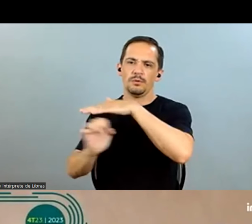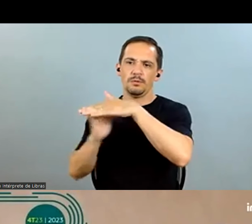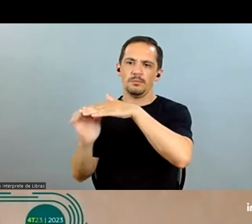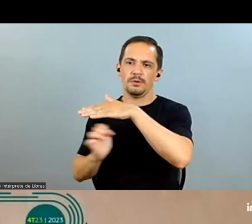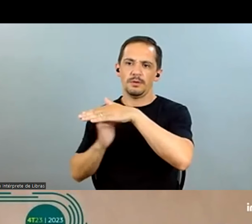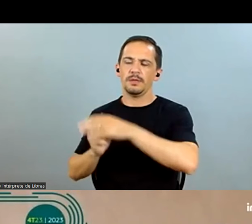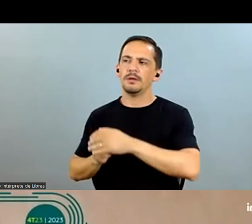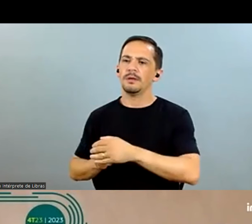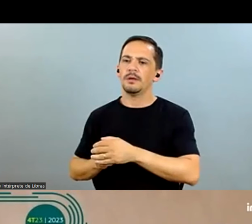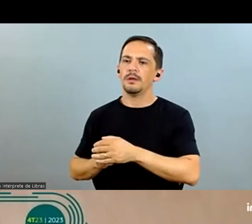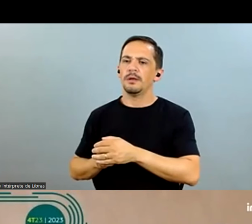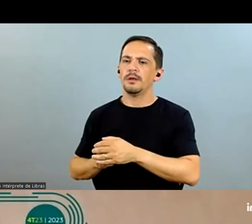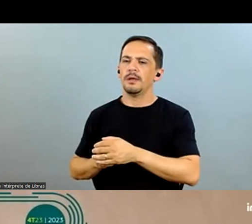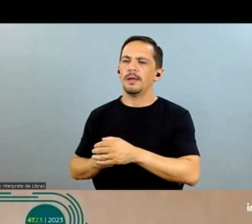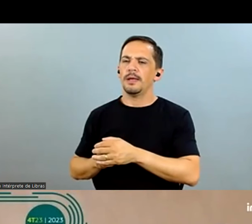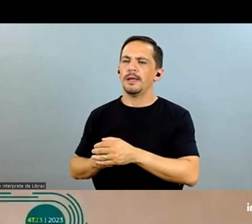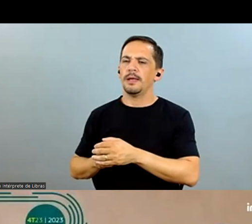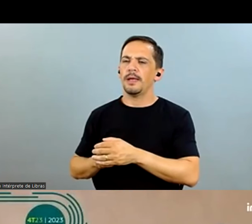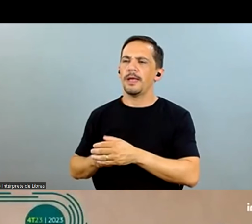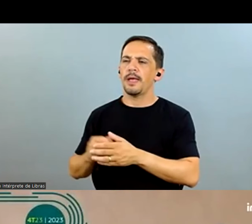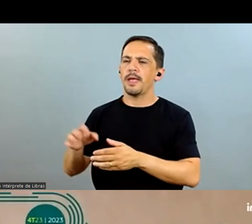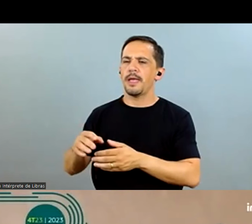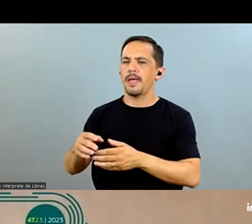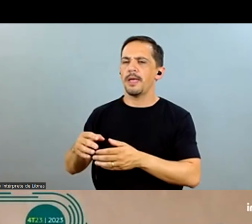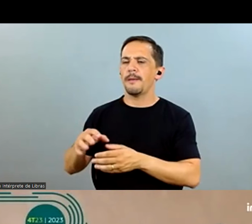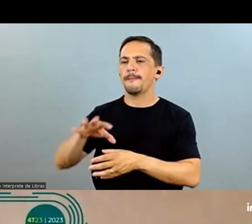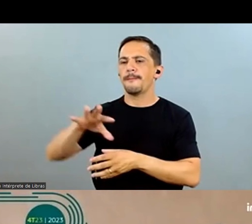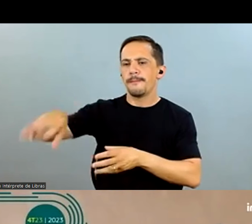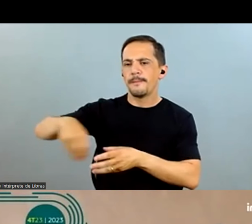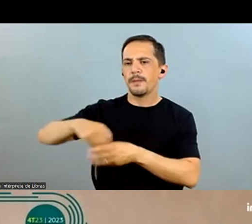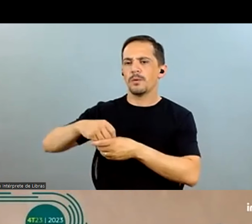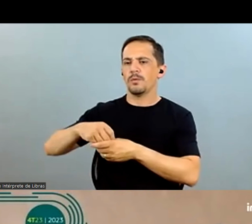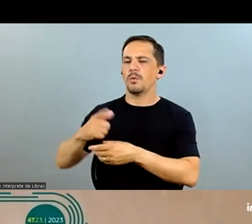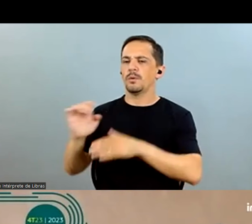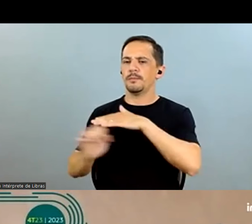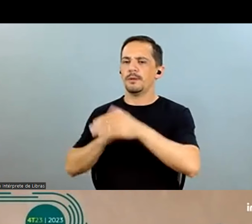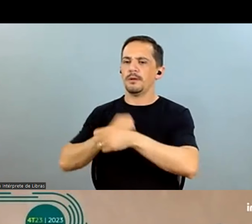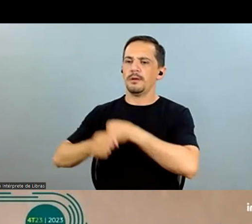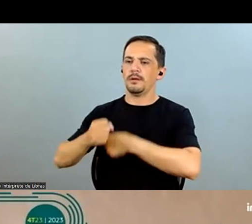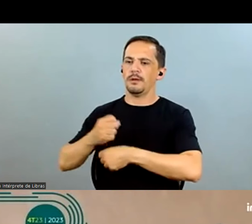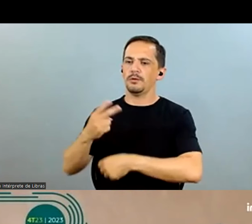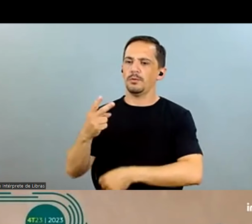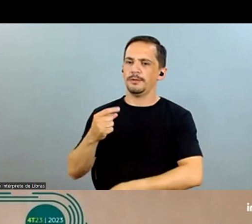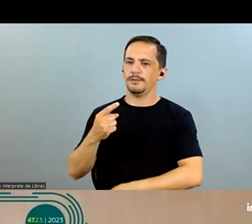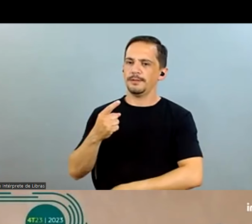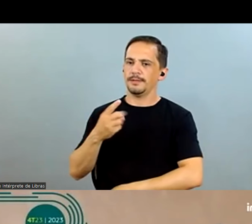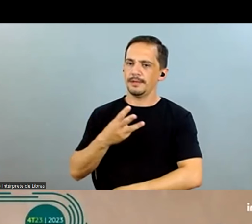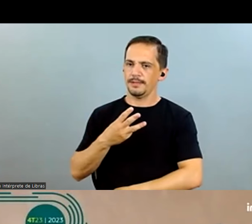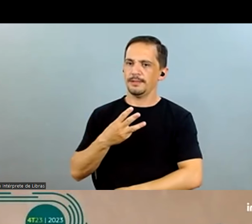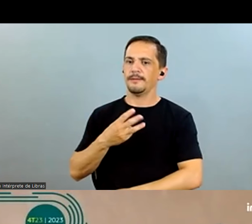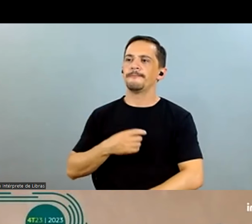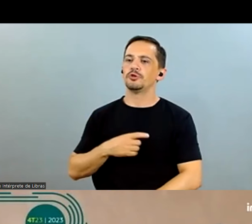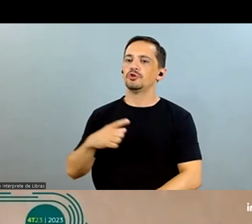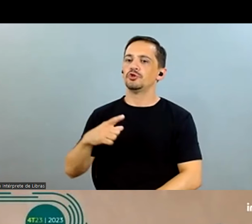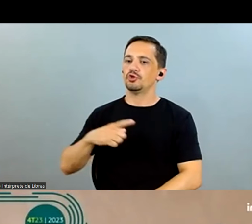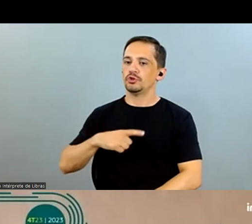engano foi da incorporação dação de uma aquisição que a gente fez lá em 2013 eh que ela passou pela empresa do grupo e tinha esses terrenos